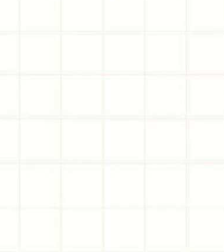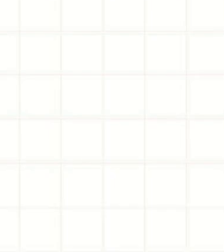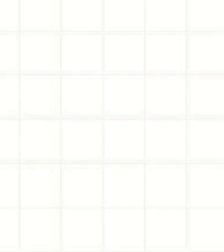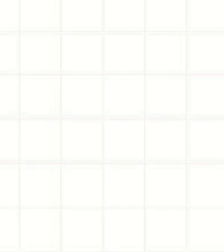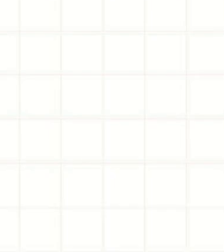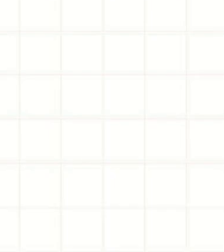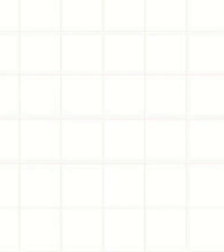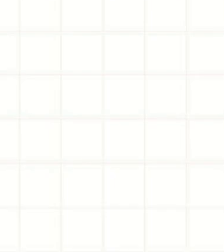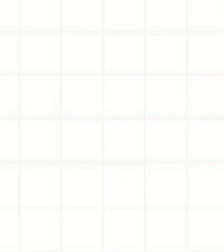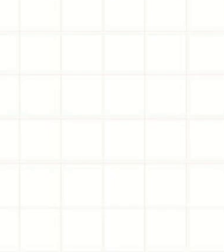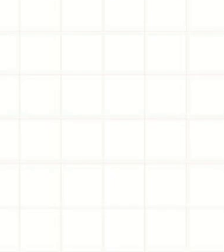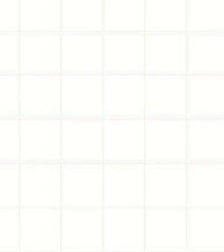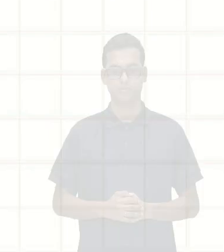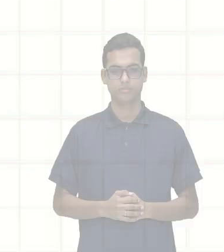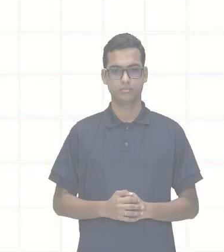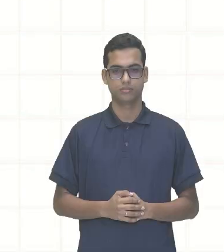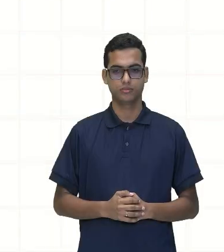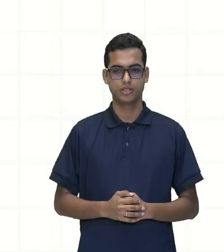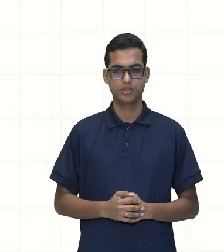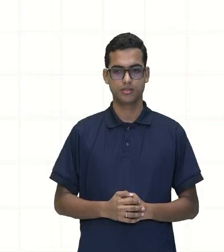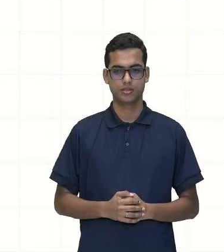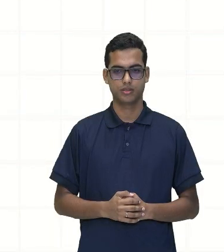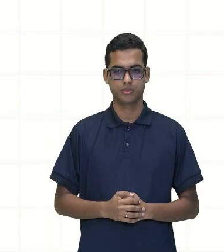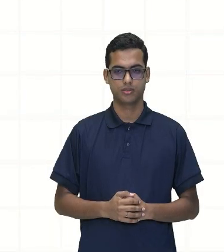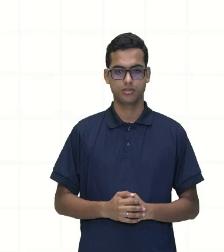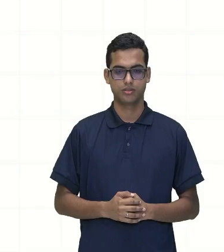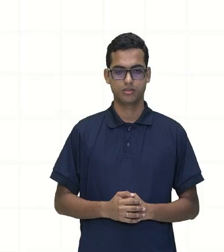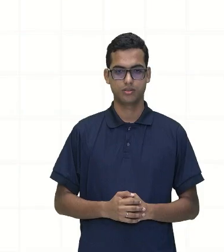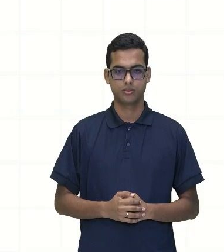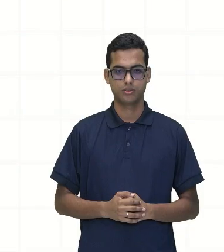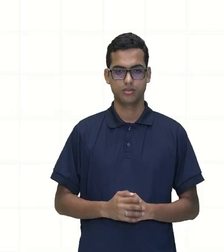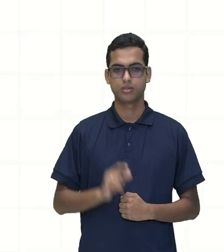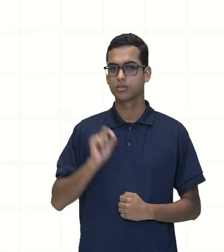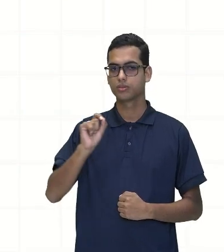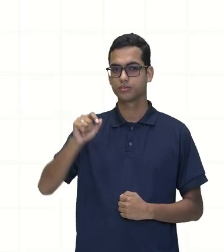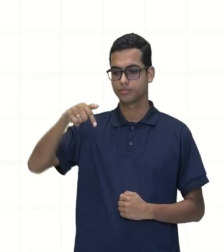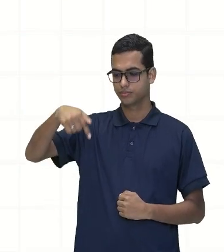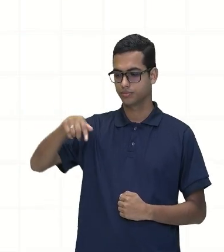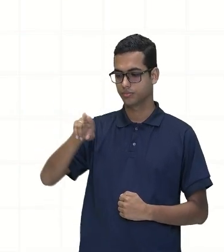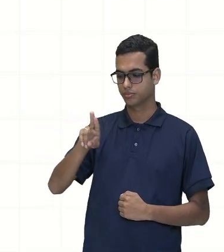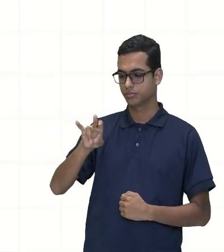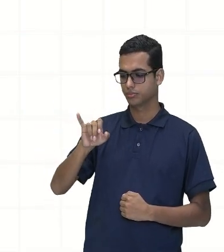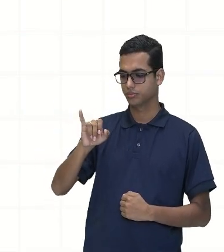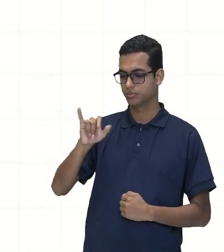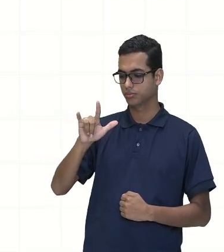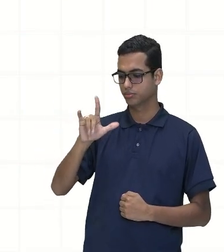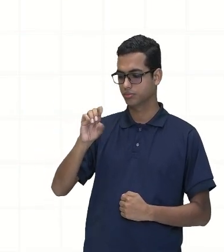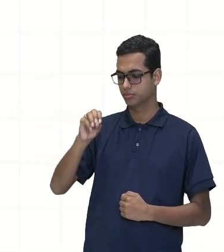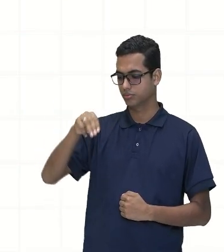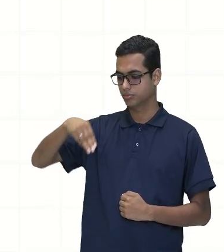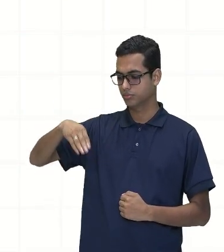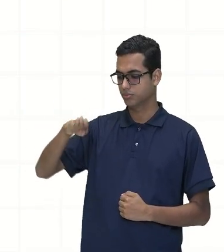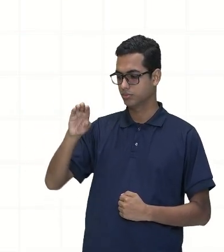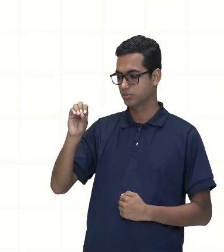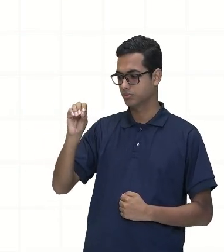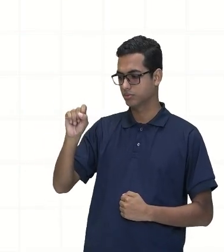espaço geográfico do Brasil. E aí nós temos o que são quilombos, né? E aqui eu trouxe para vocês o conceito, que são comunidades